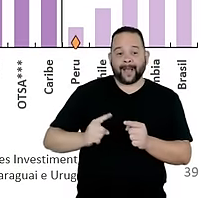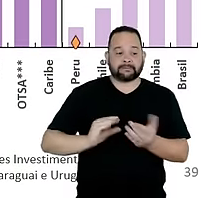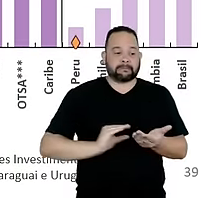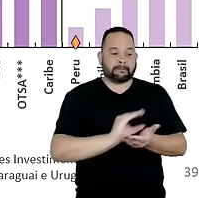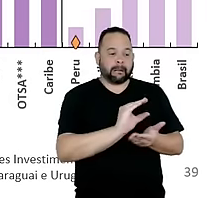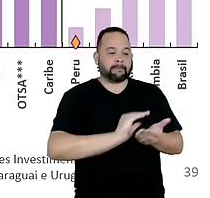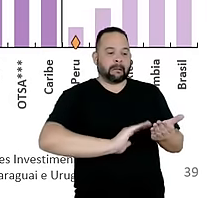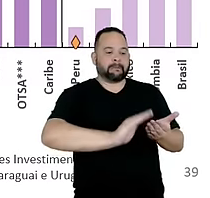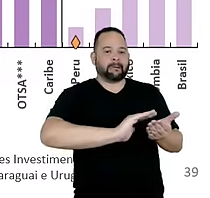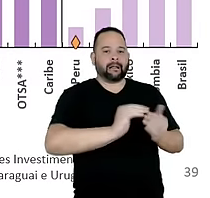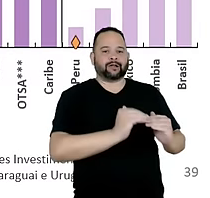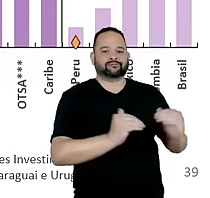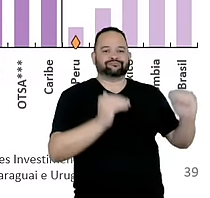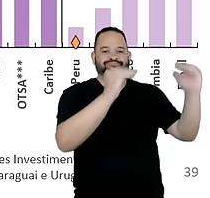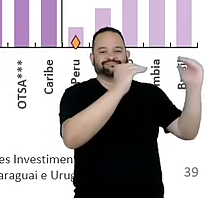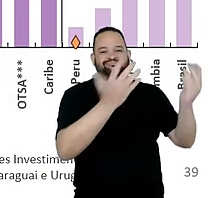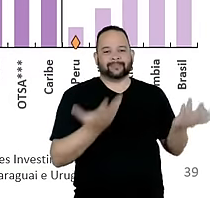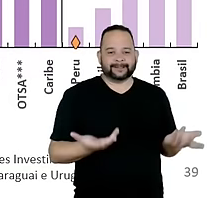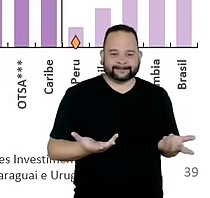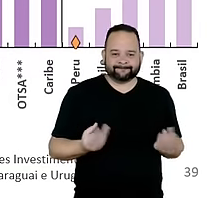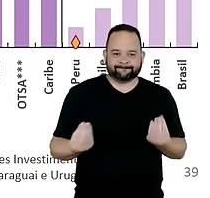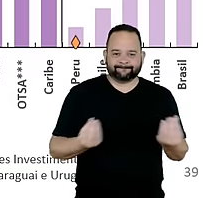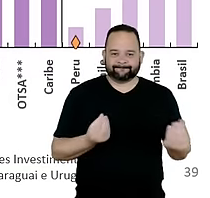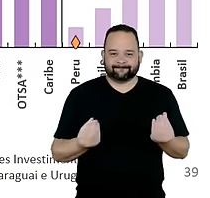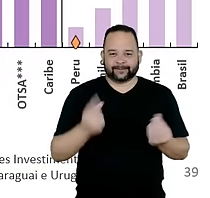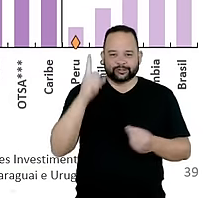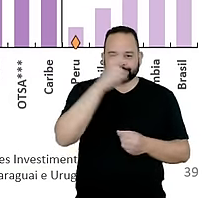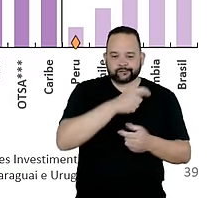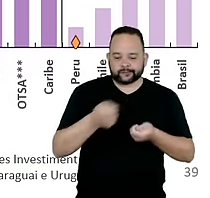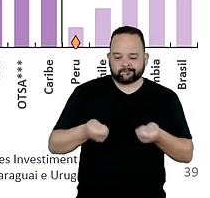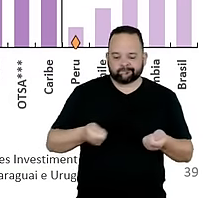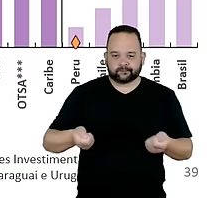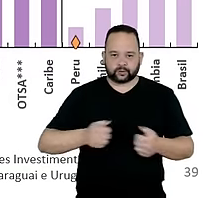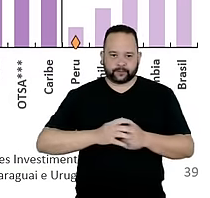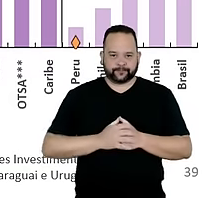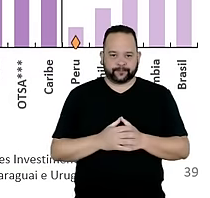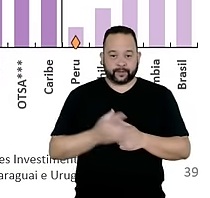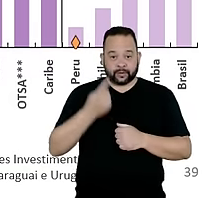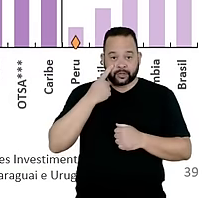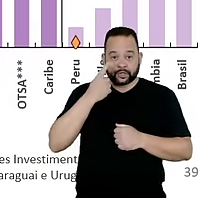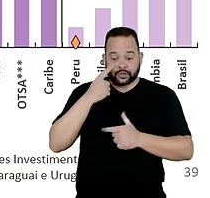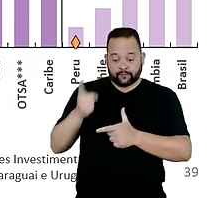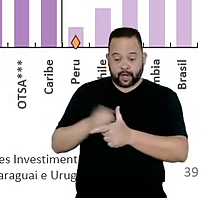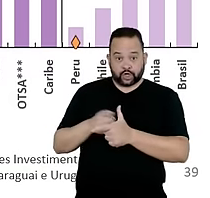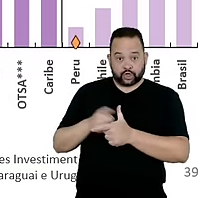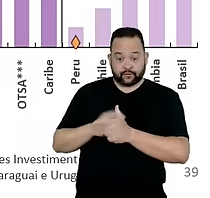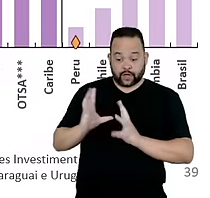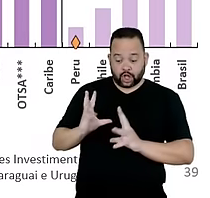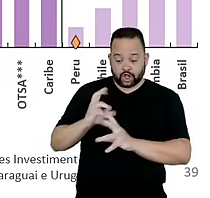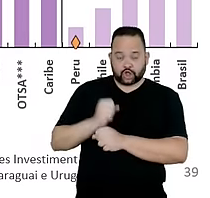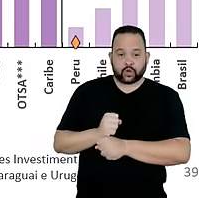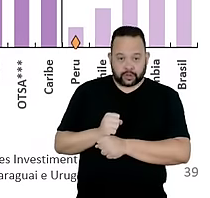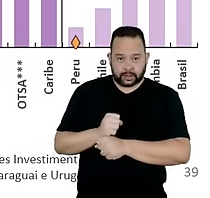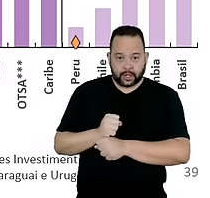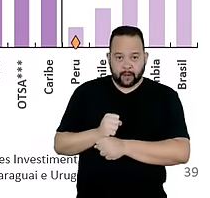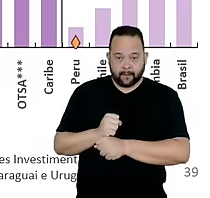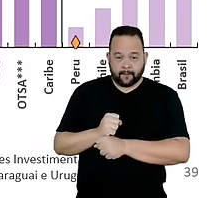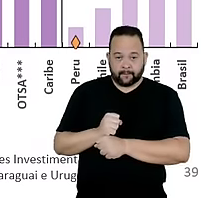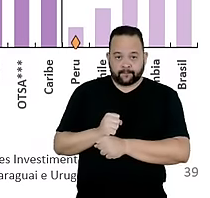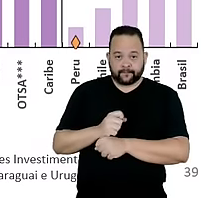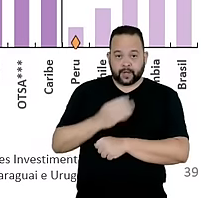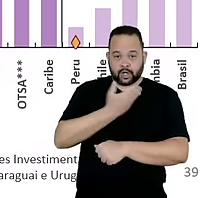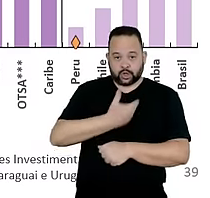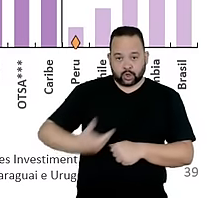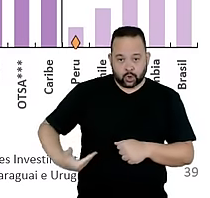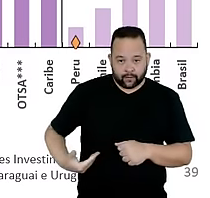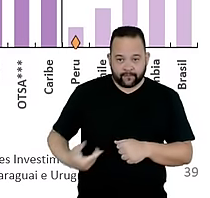que ela é um pouco mais mais mais complexa quando a gente vê aqui dívida bruta do governo geral e a gente compara se o diamante zinho com a barra